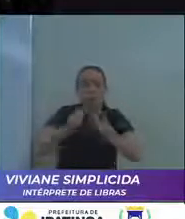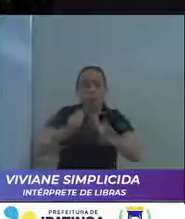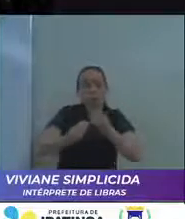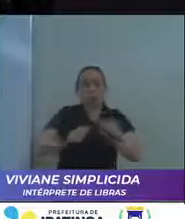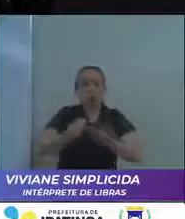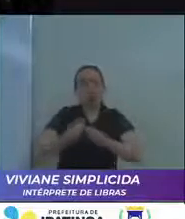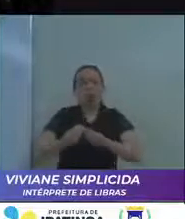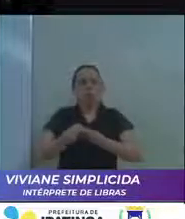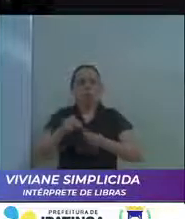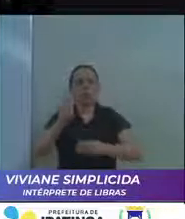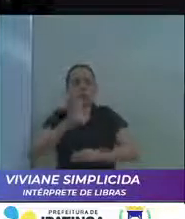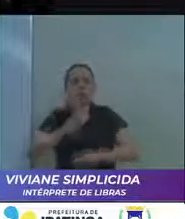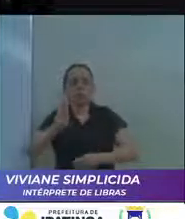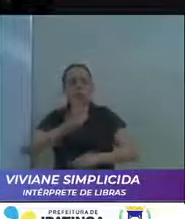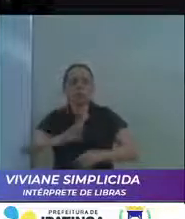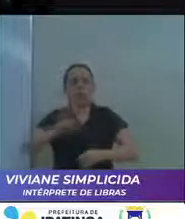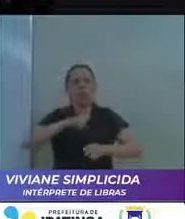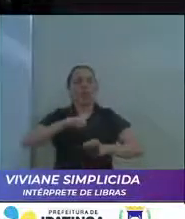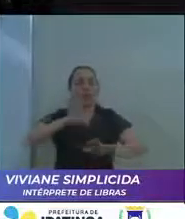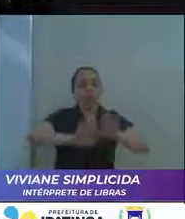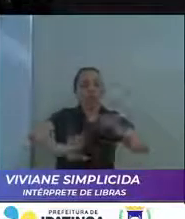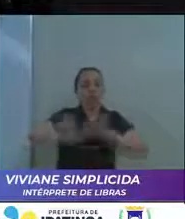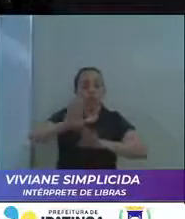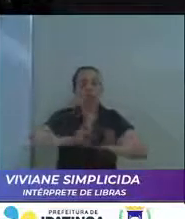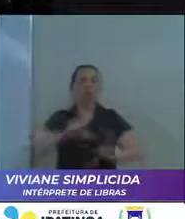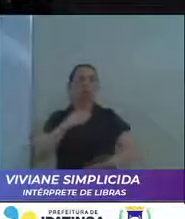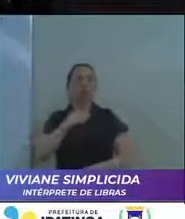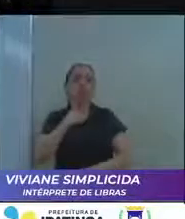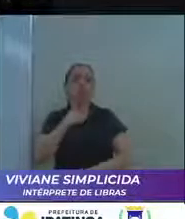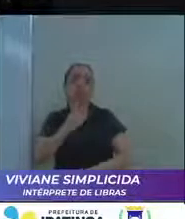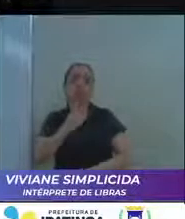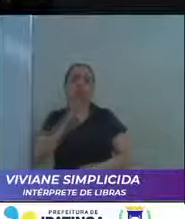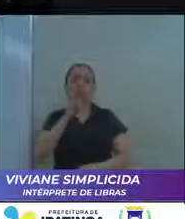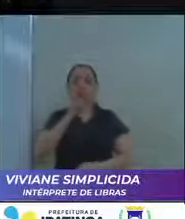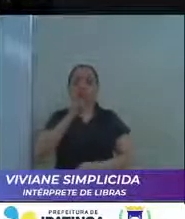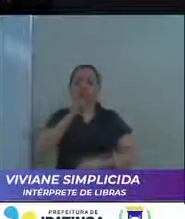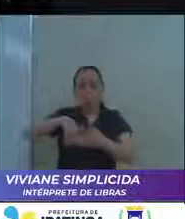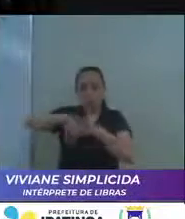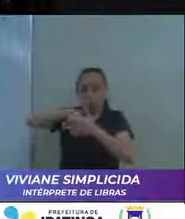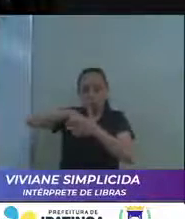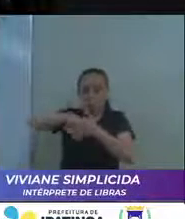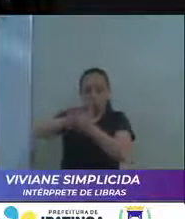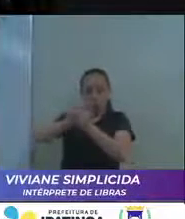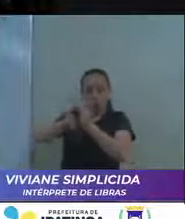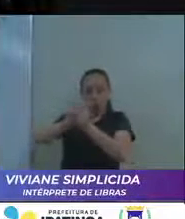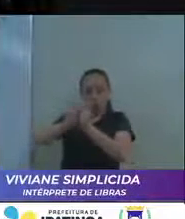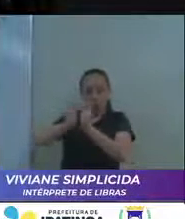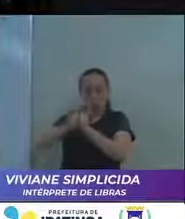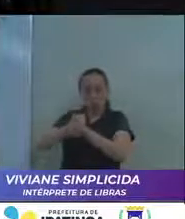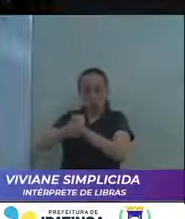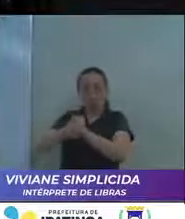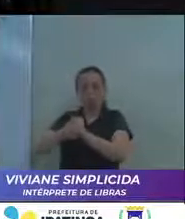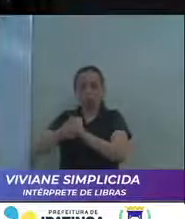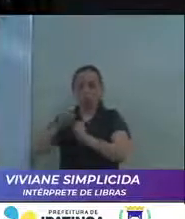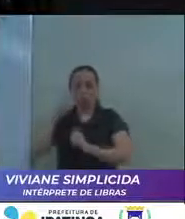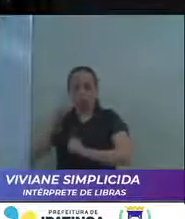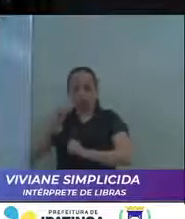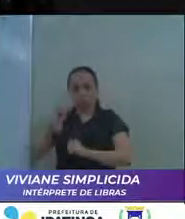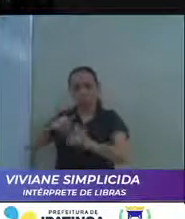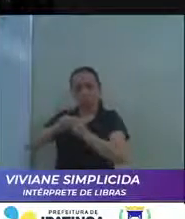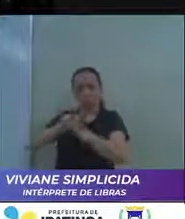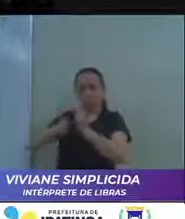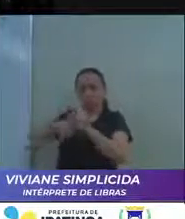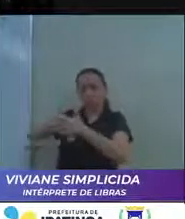Aqui, vamos pensar como jogador de futebol. Nós somos um jogador de futebol, mas que a musculatura que a gente vai utilizar é a musculatura da